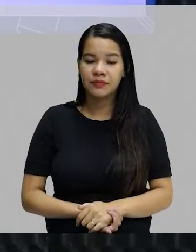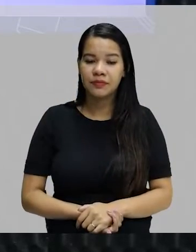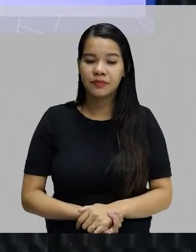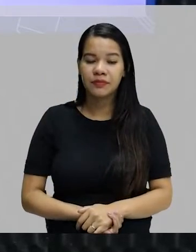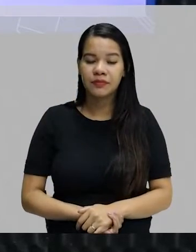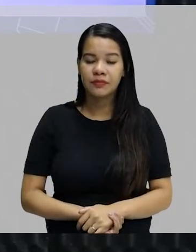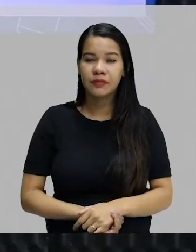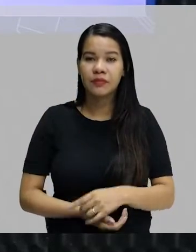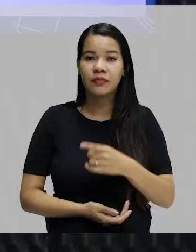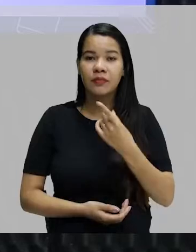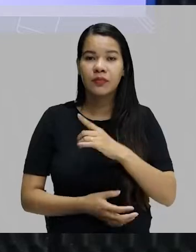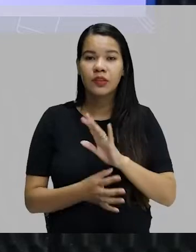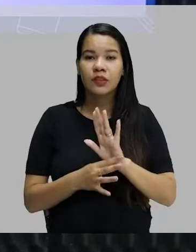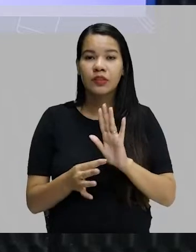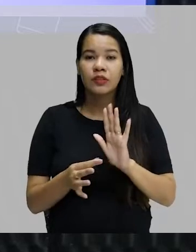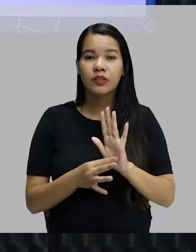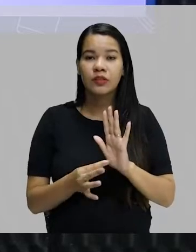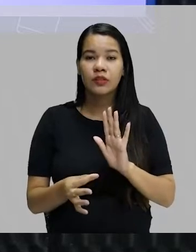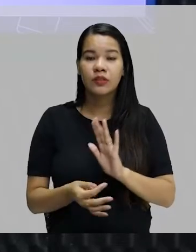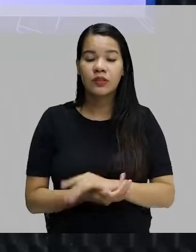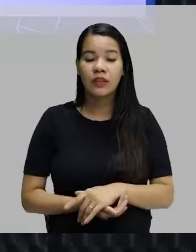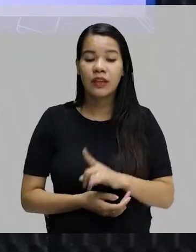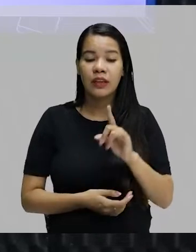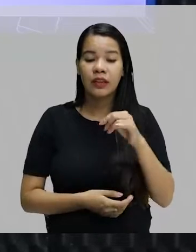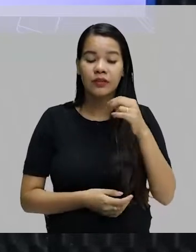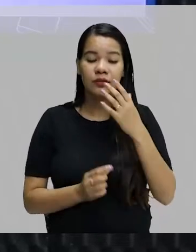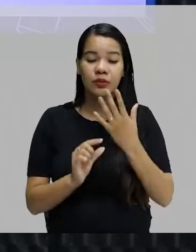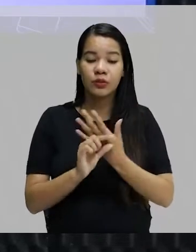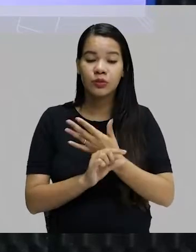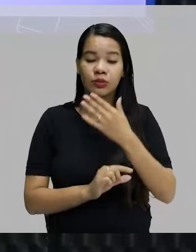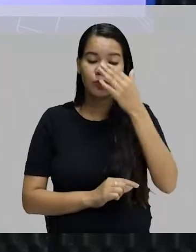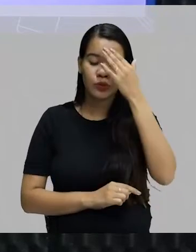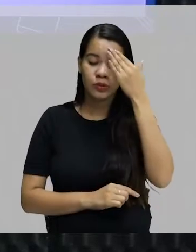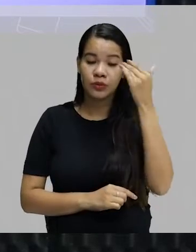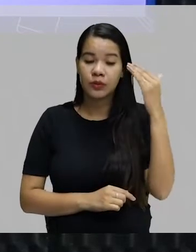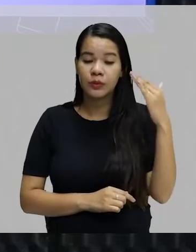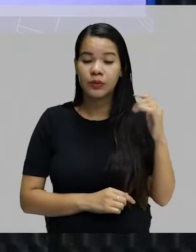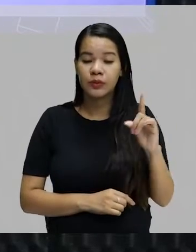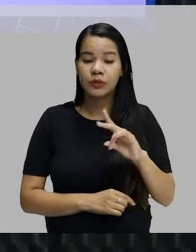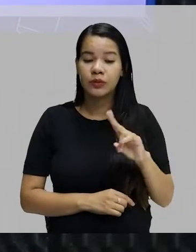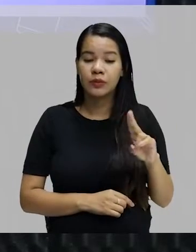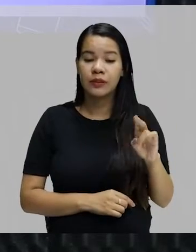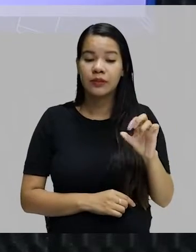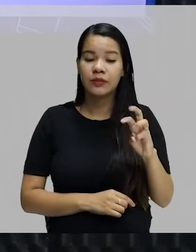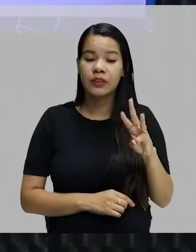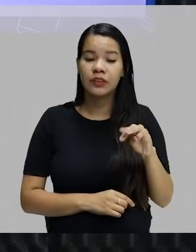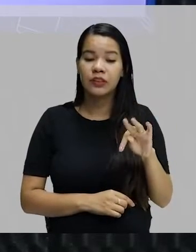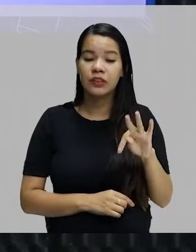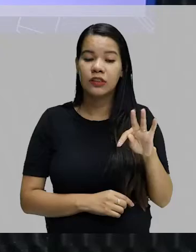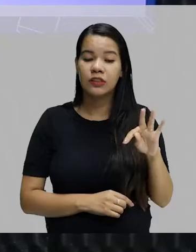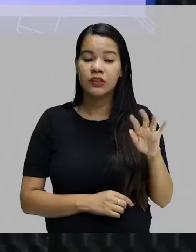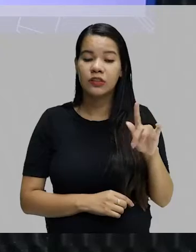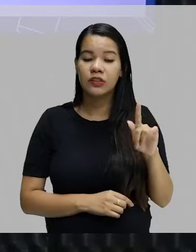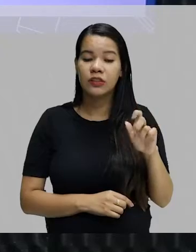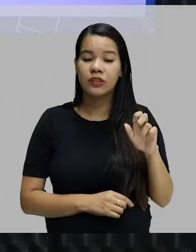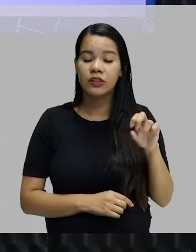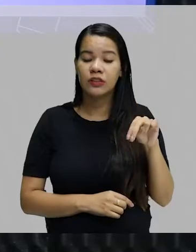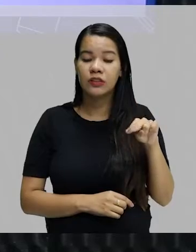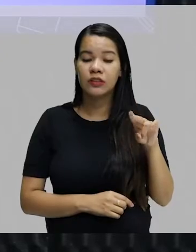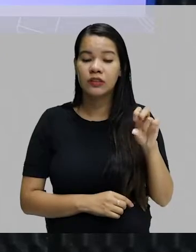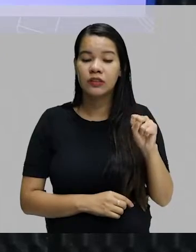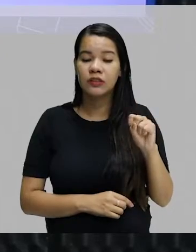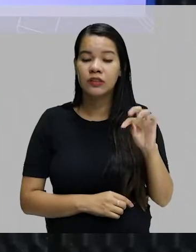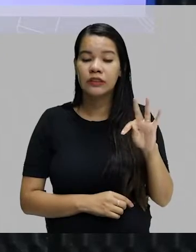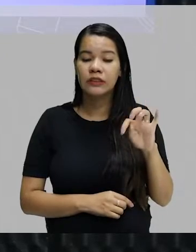dessa filosofia analítica, sem dúvida nenhuma, é o Wittgenstein. Tá? O nosso autor, Wittgenstein, é uma grande sugestão